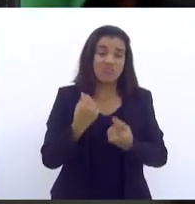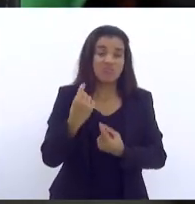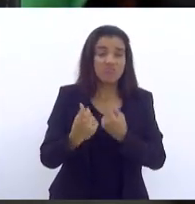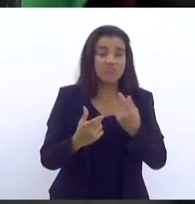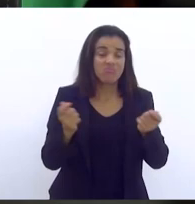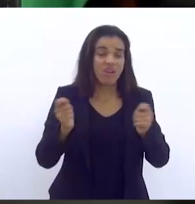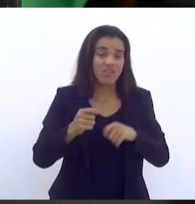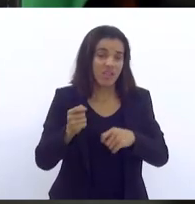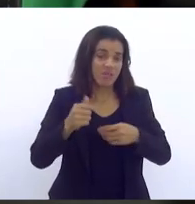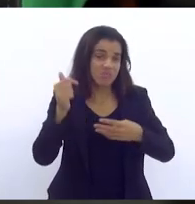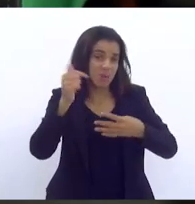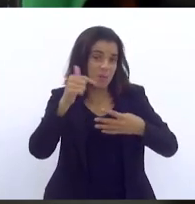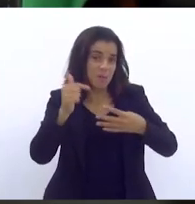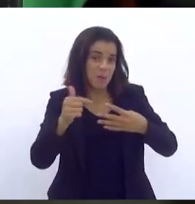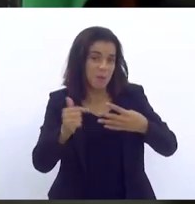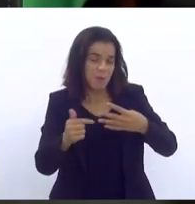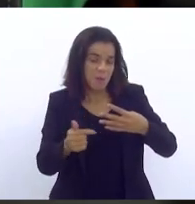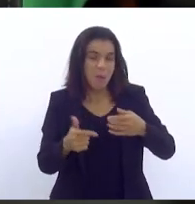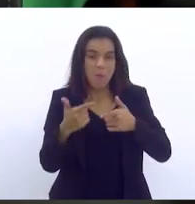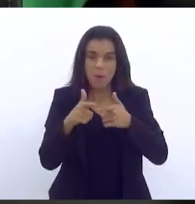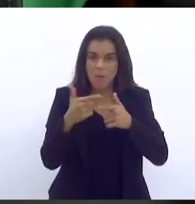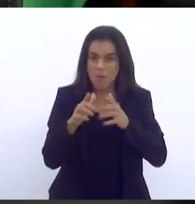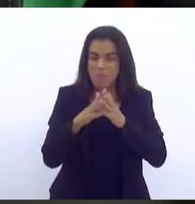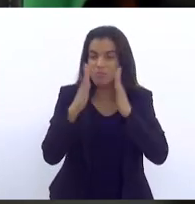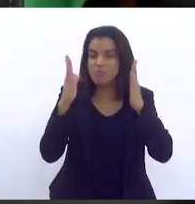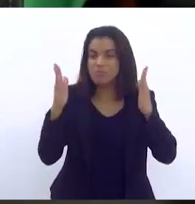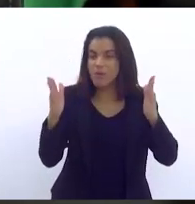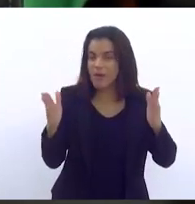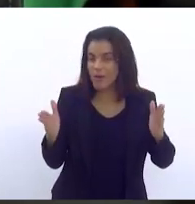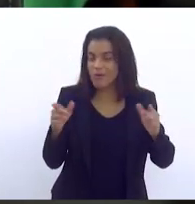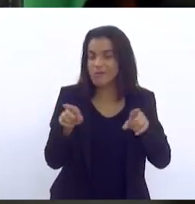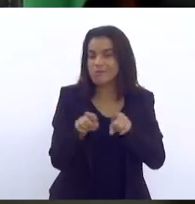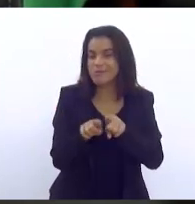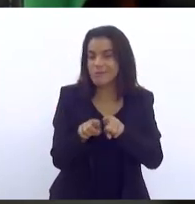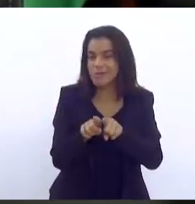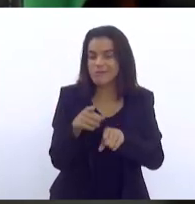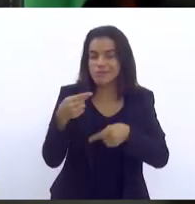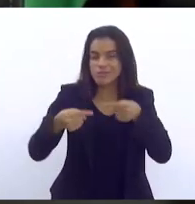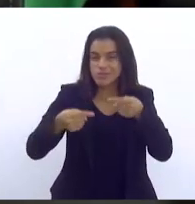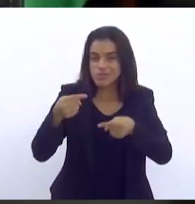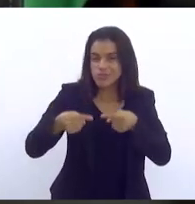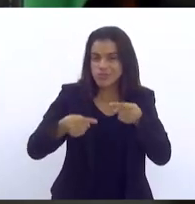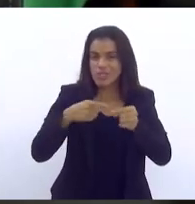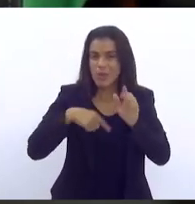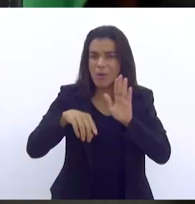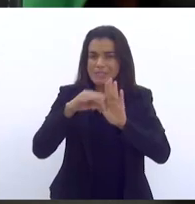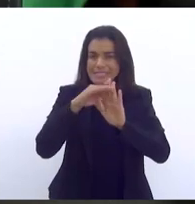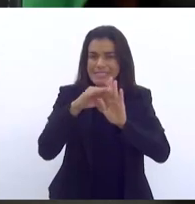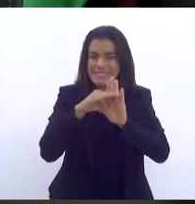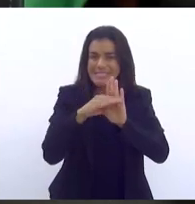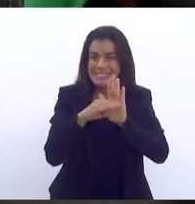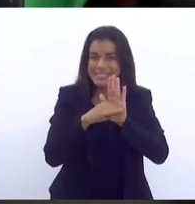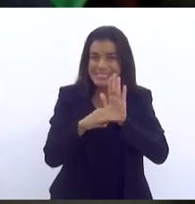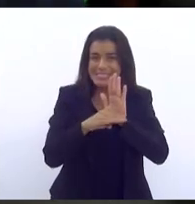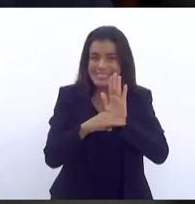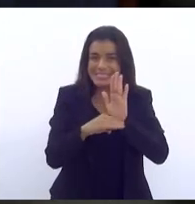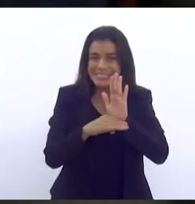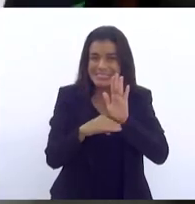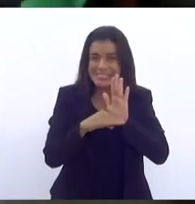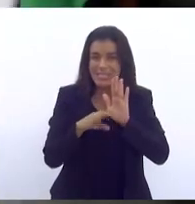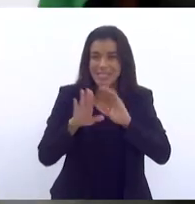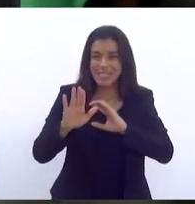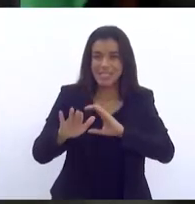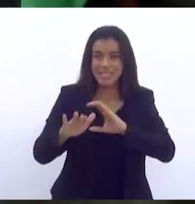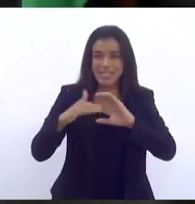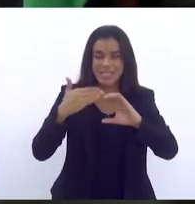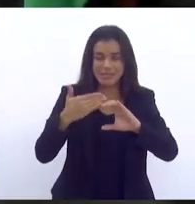observações que vamos ver que é o problema é maior e quando se discute isso eu tenho aqui uma lista de de que chegou a meu